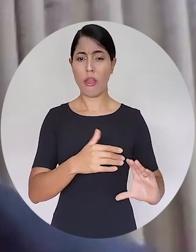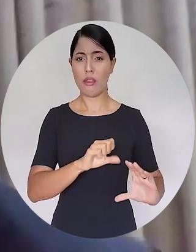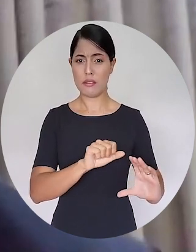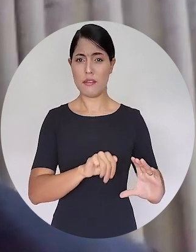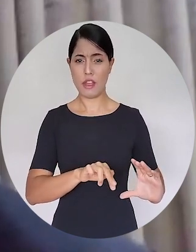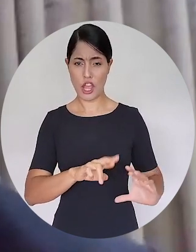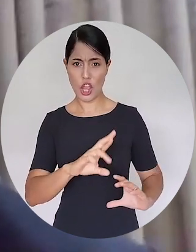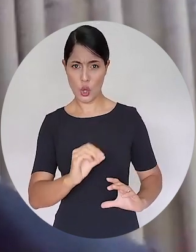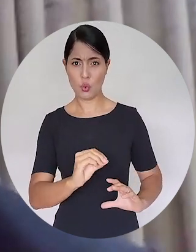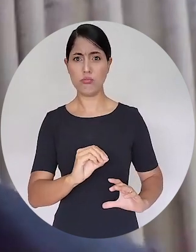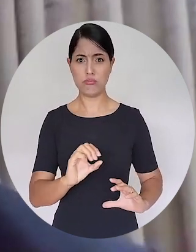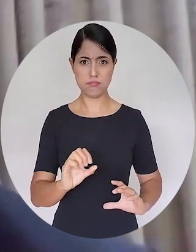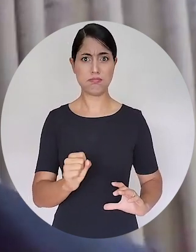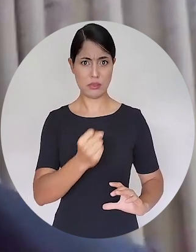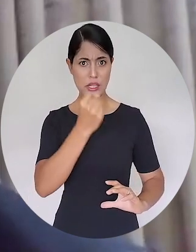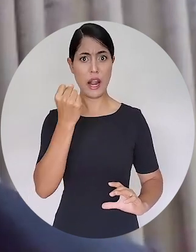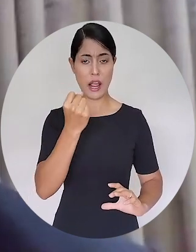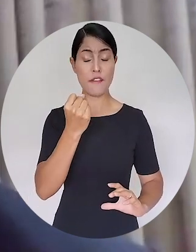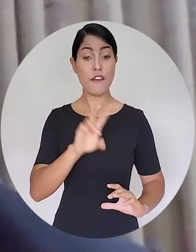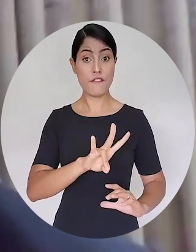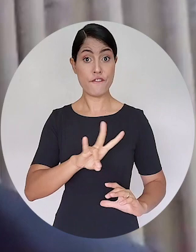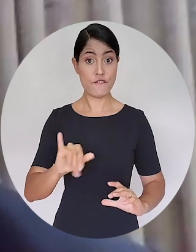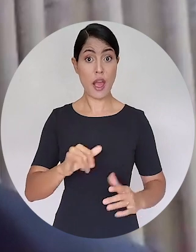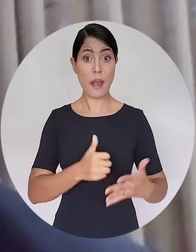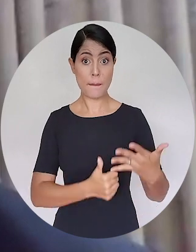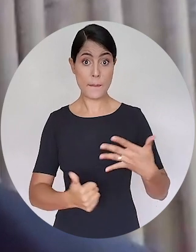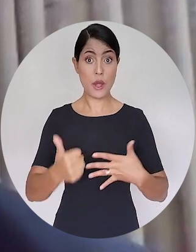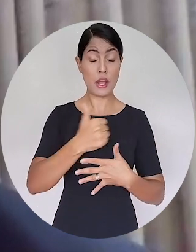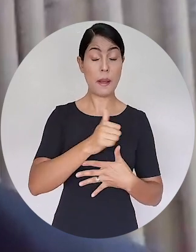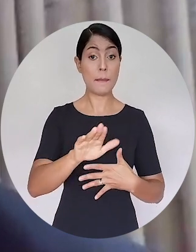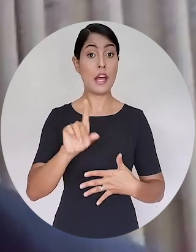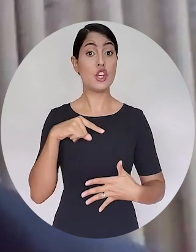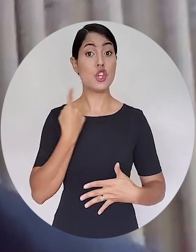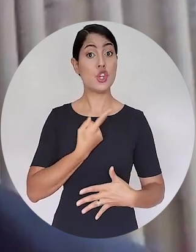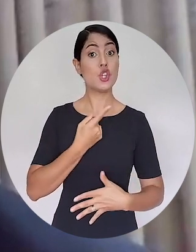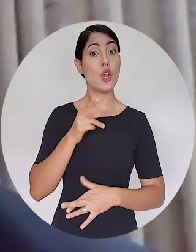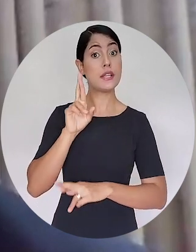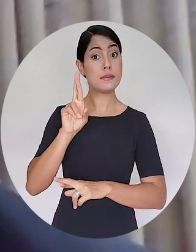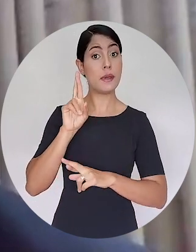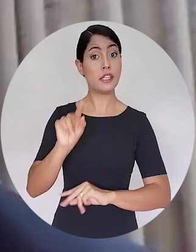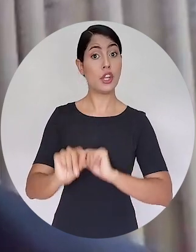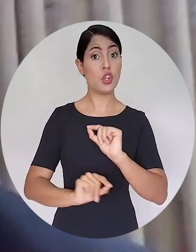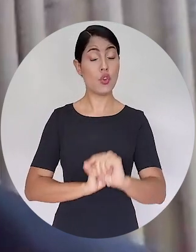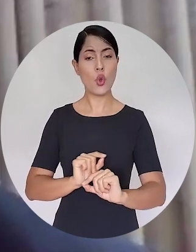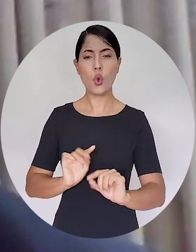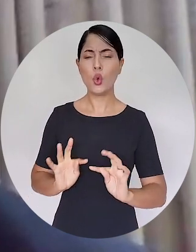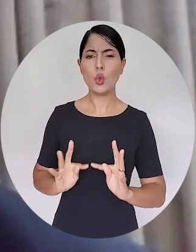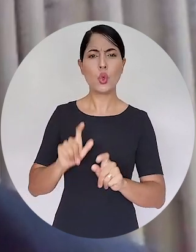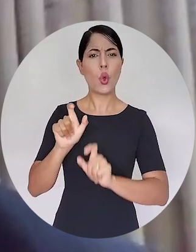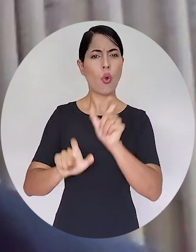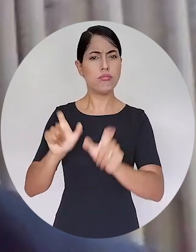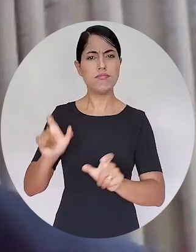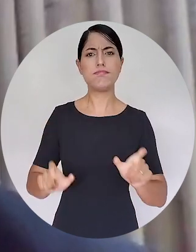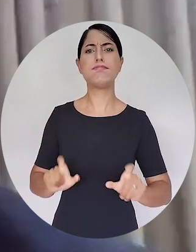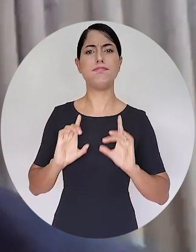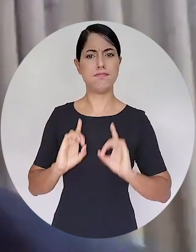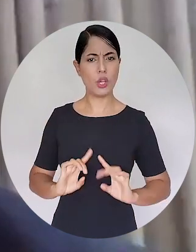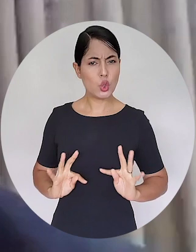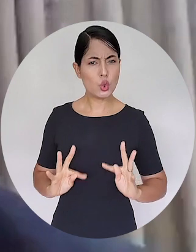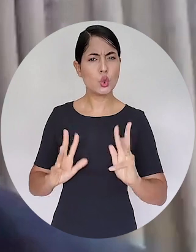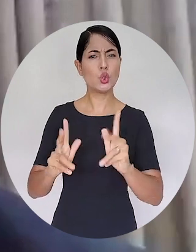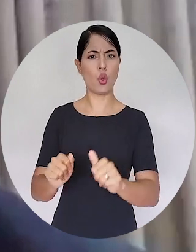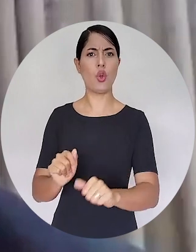contempladas no público-alvo de atendimento prioritário. A expectativa agora é de que isso se estenda a todas as